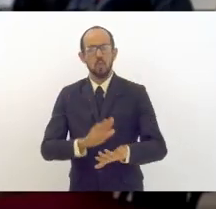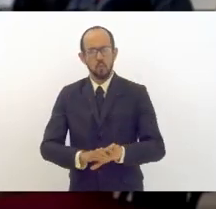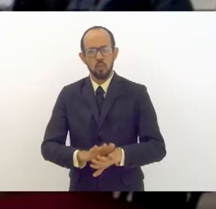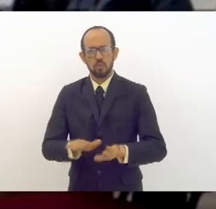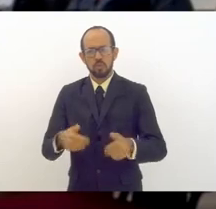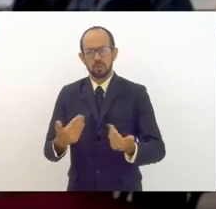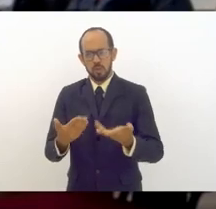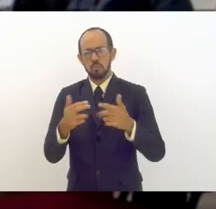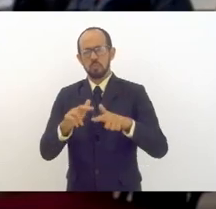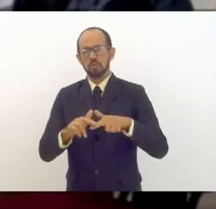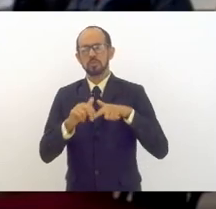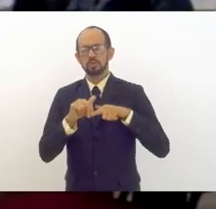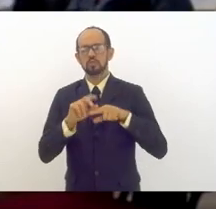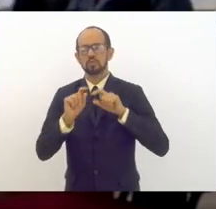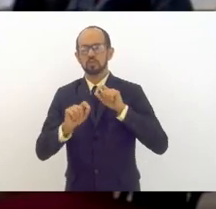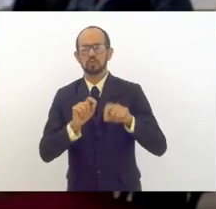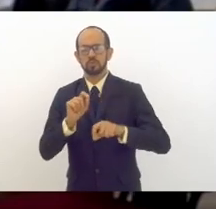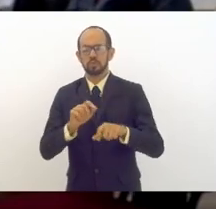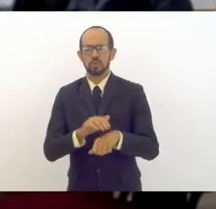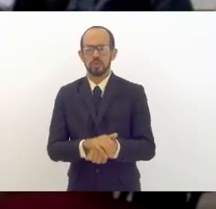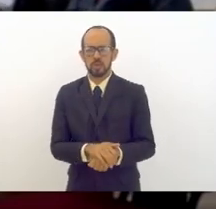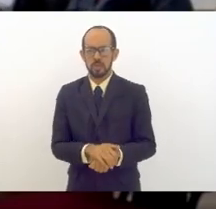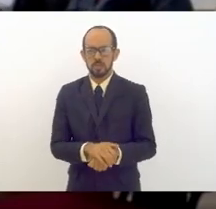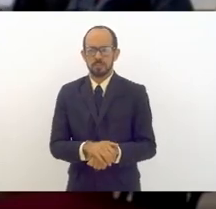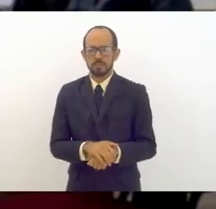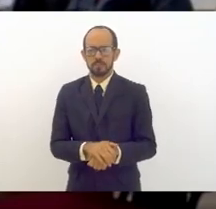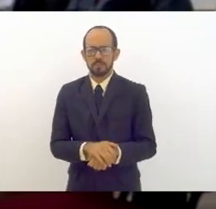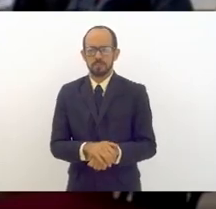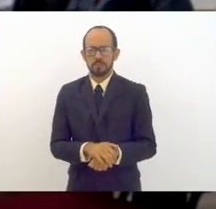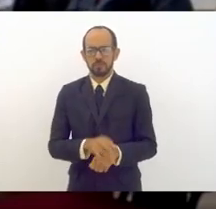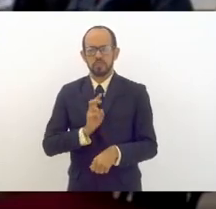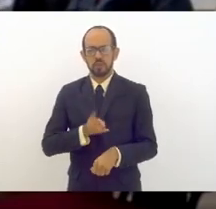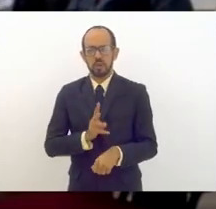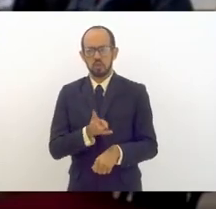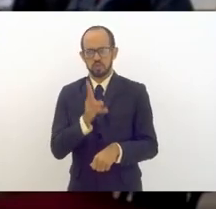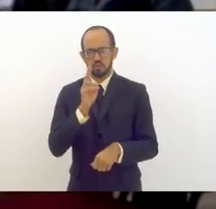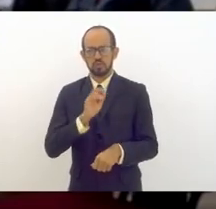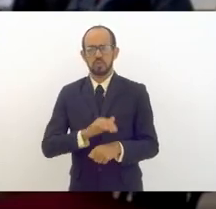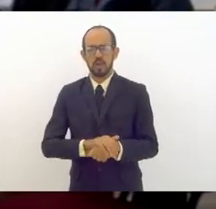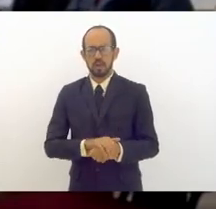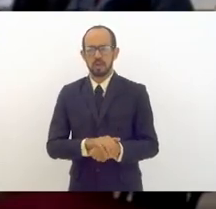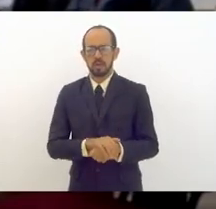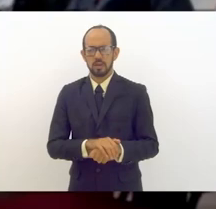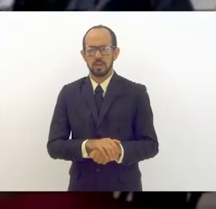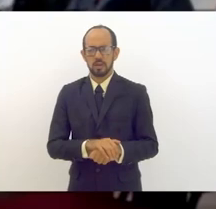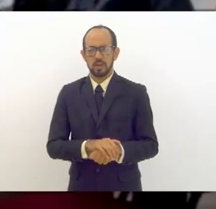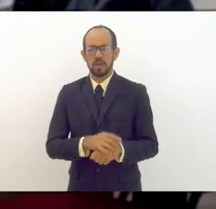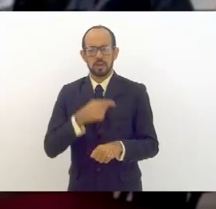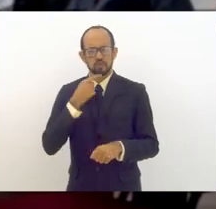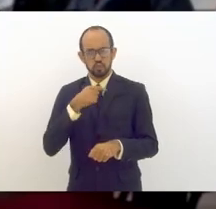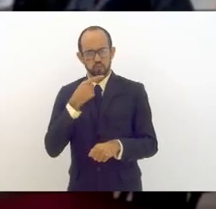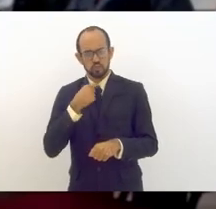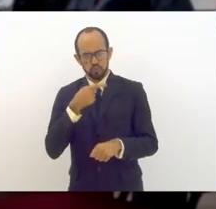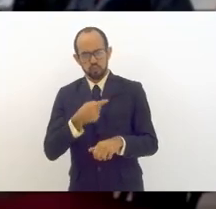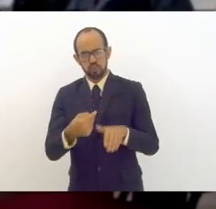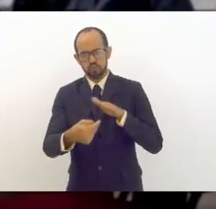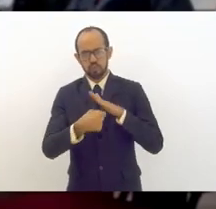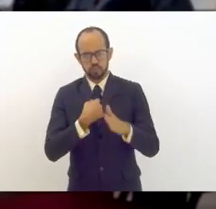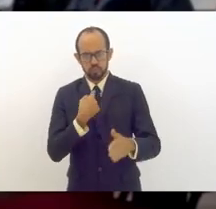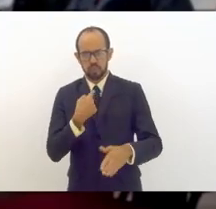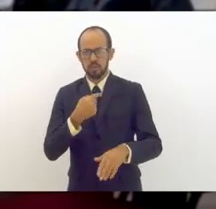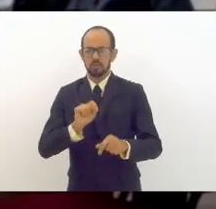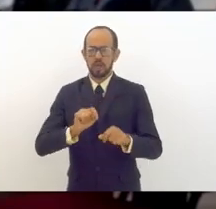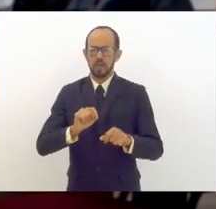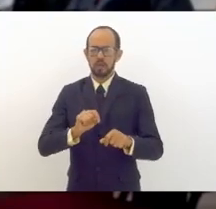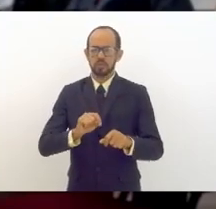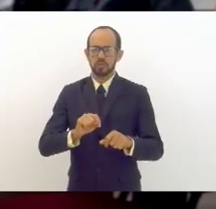quero passar aqui a Velasco para poder dar continuidade às questões que foram colocadas dentro